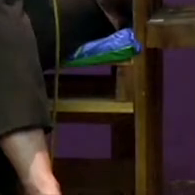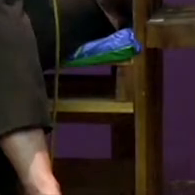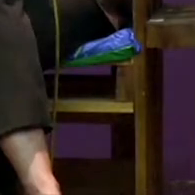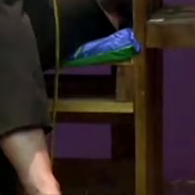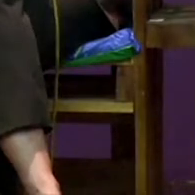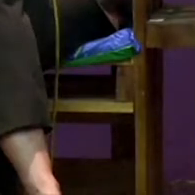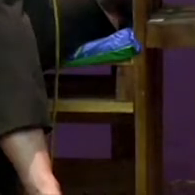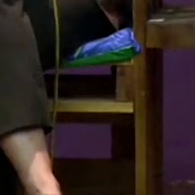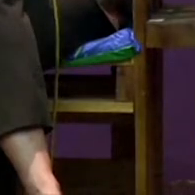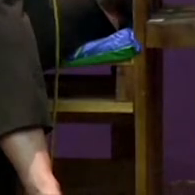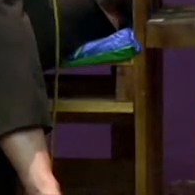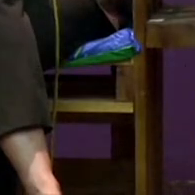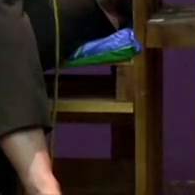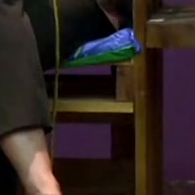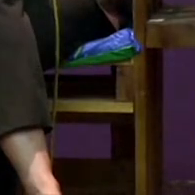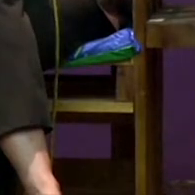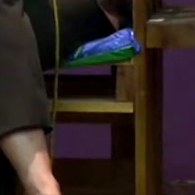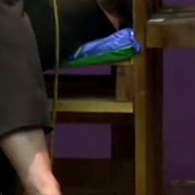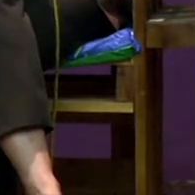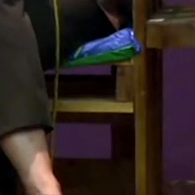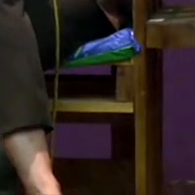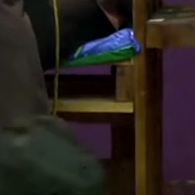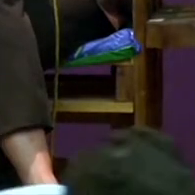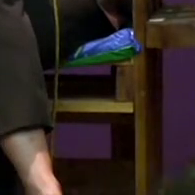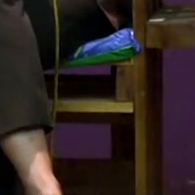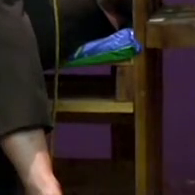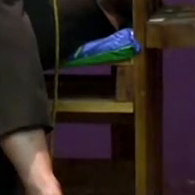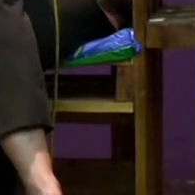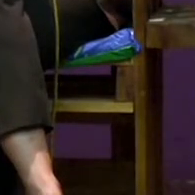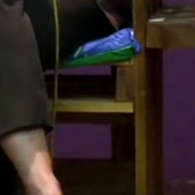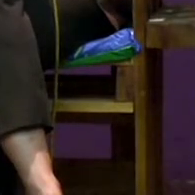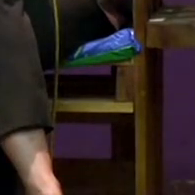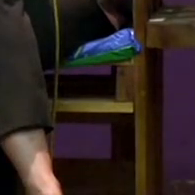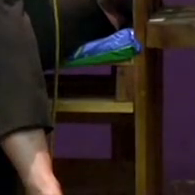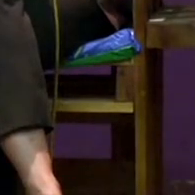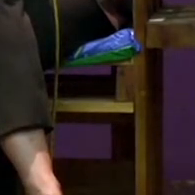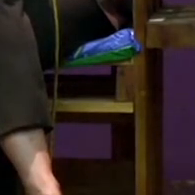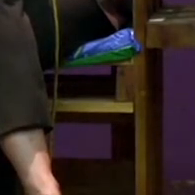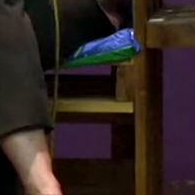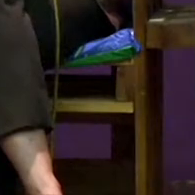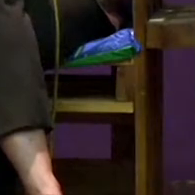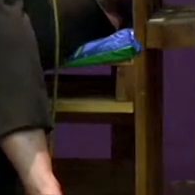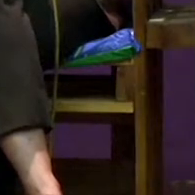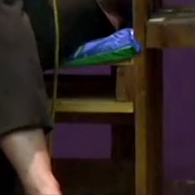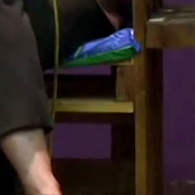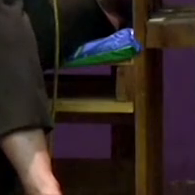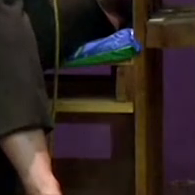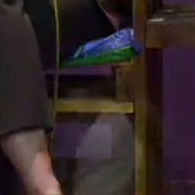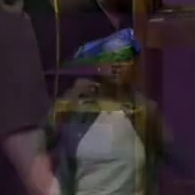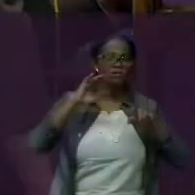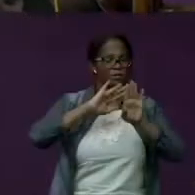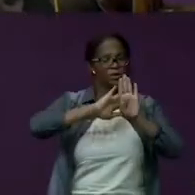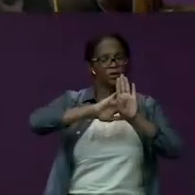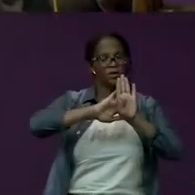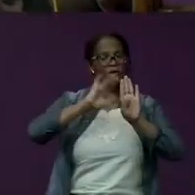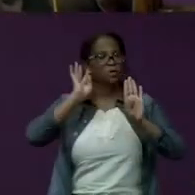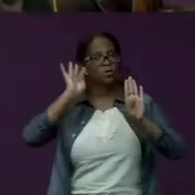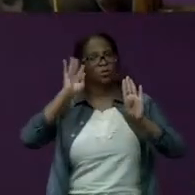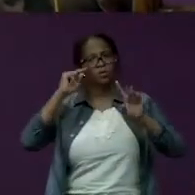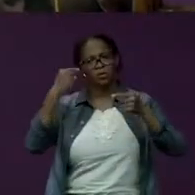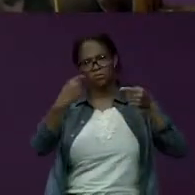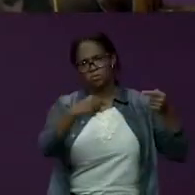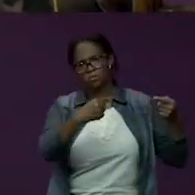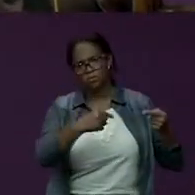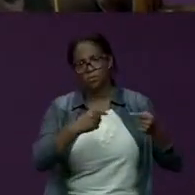alguns veem a Fiocruz como parte de frentes mais posicionadas no espectro ideológico, né, e há várias frentes no